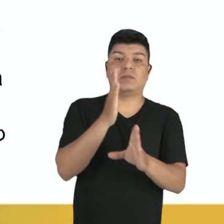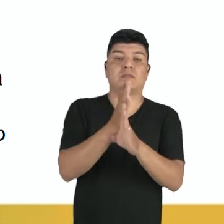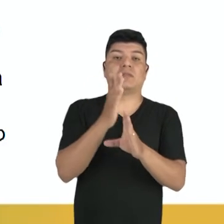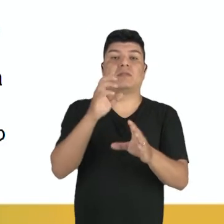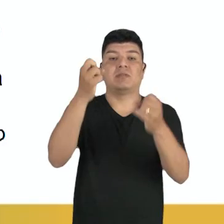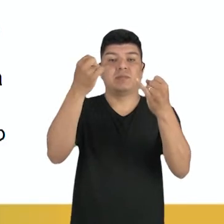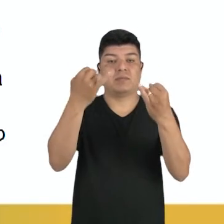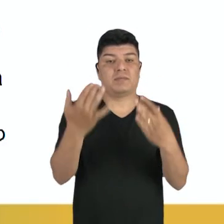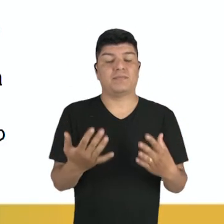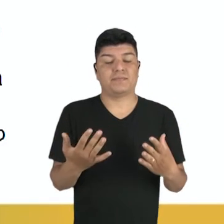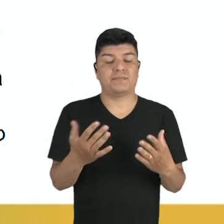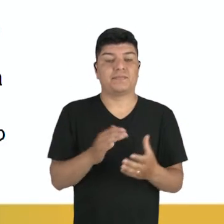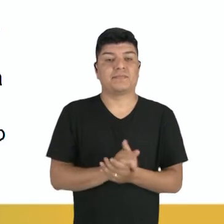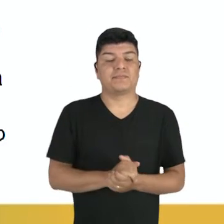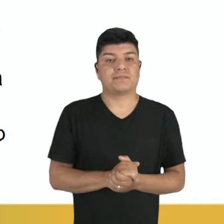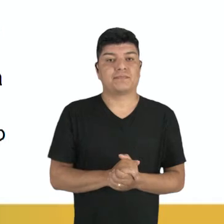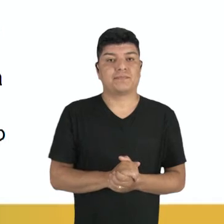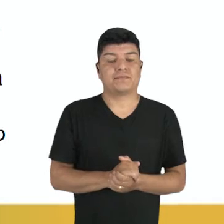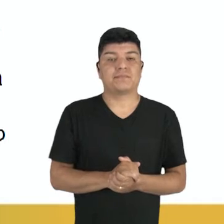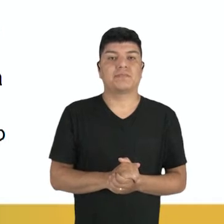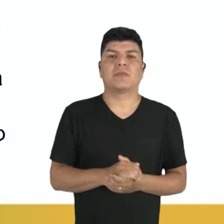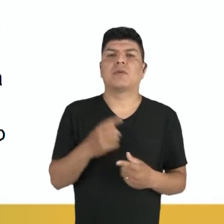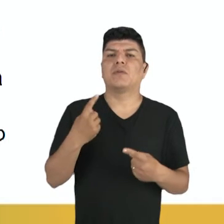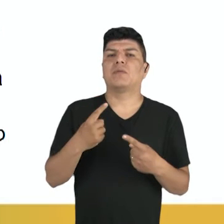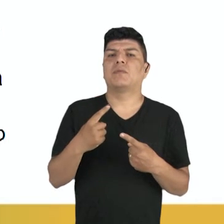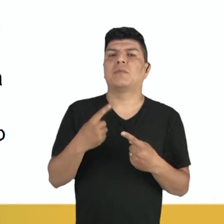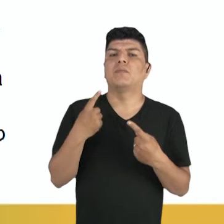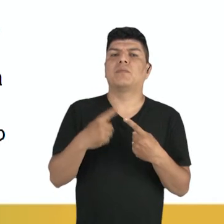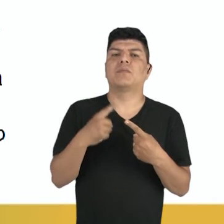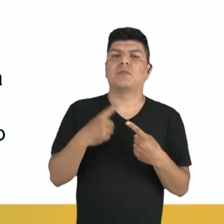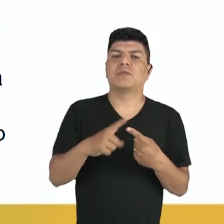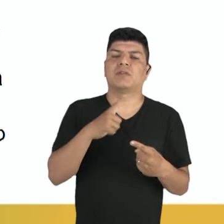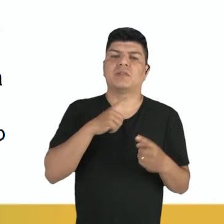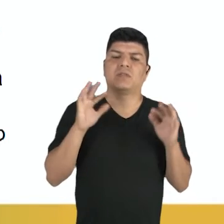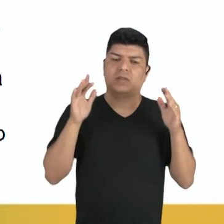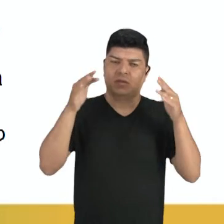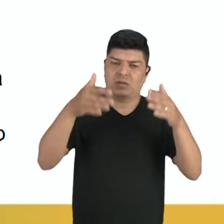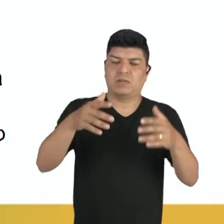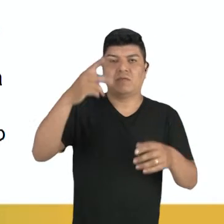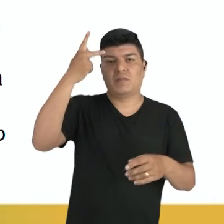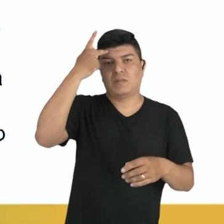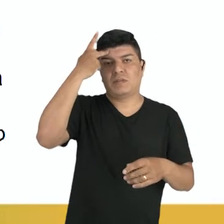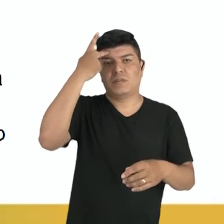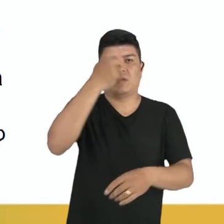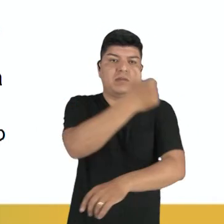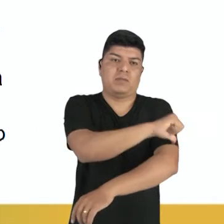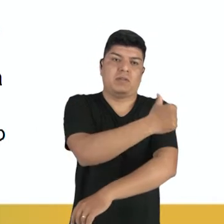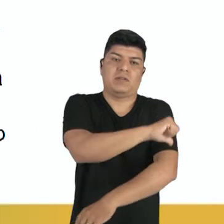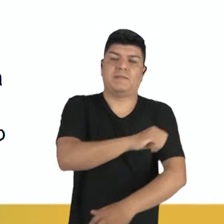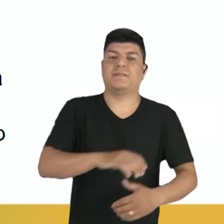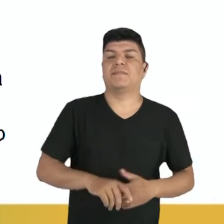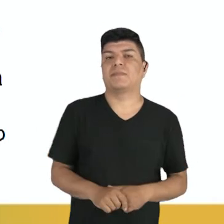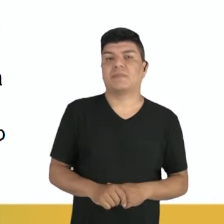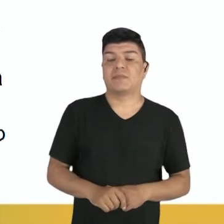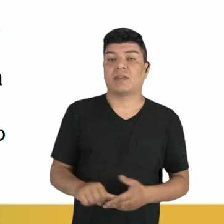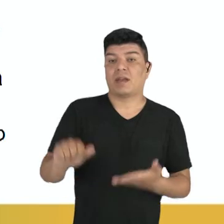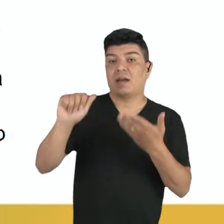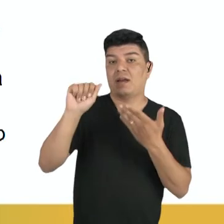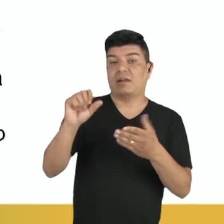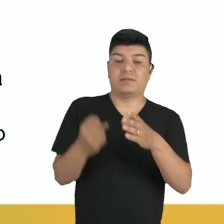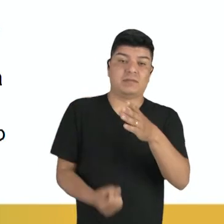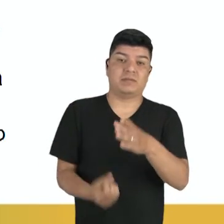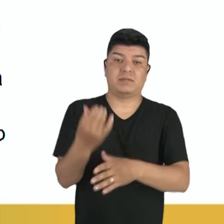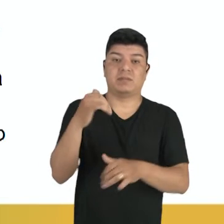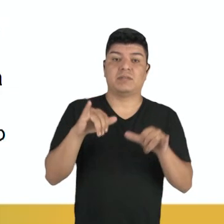razões, explicam esse fato. O que explica essa concentração aí em São Paulo e Rio de Janeiro? Letra A formação